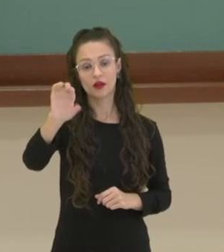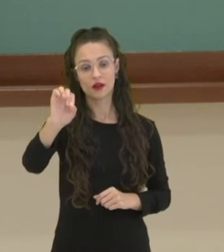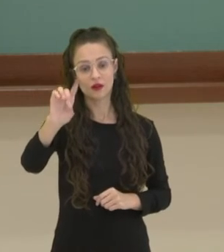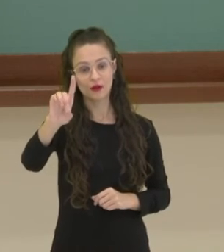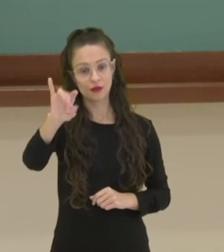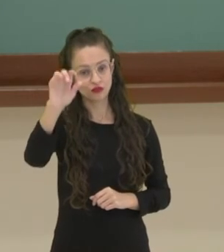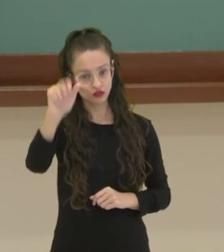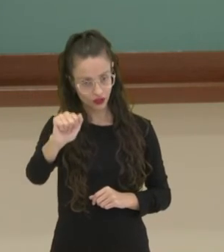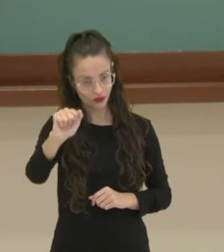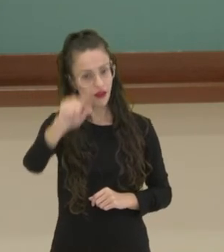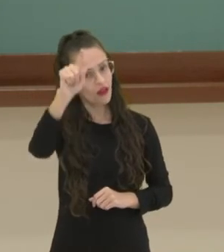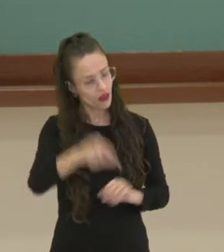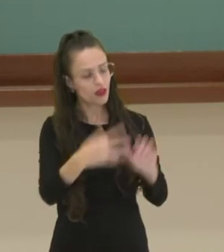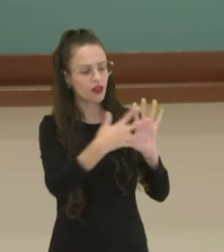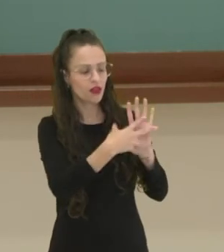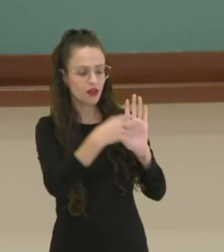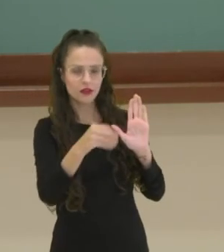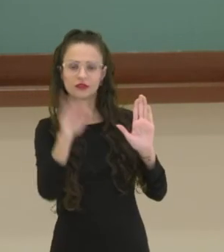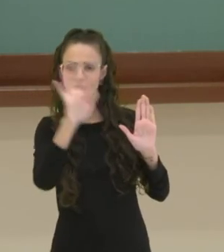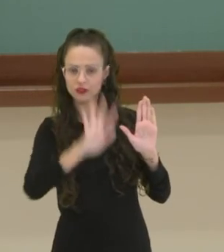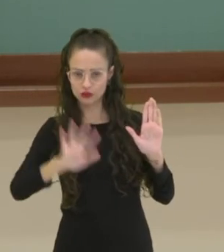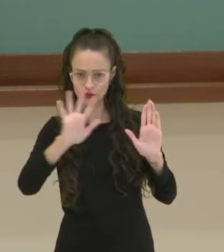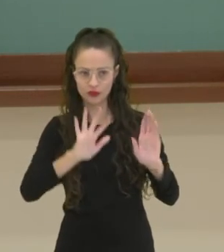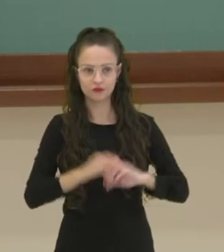de intertextualidade. Percebemos?